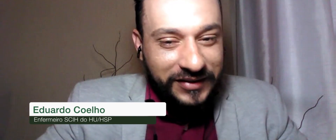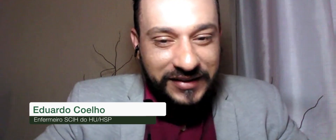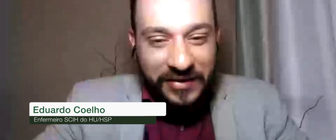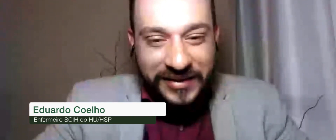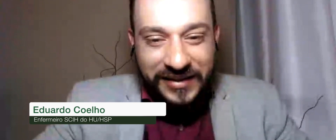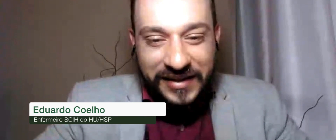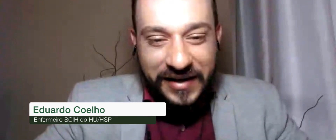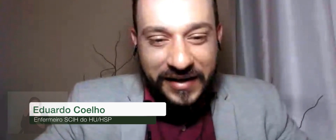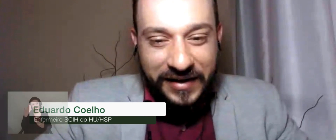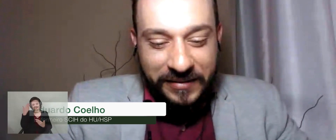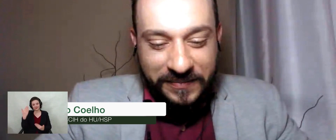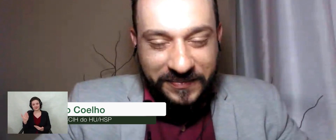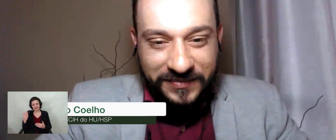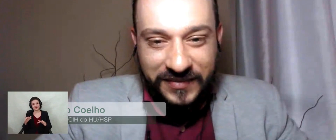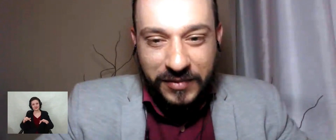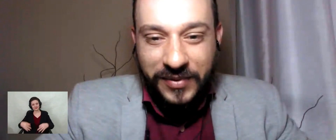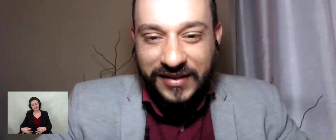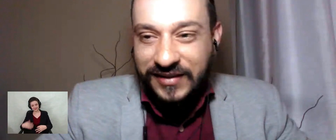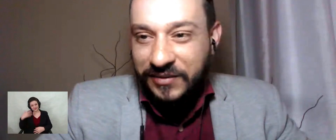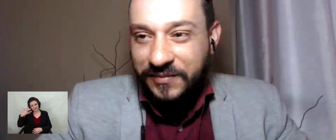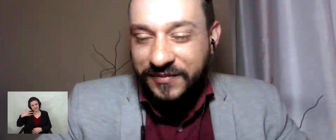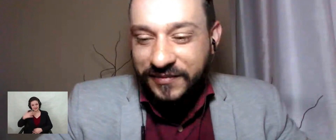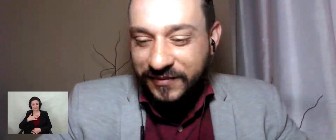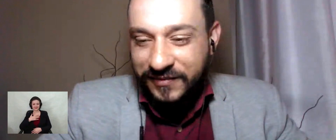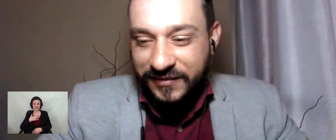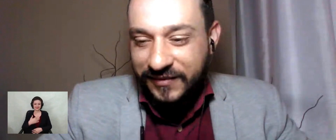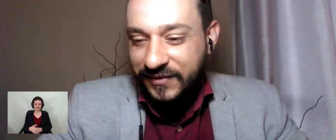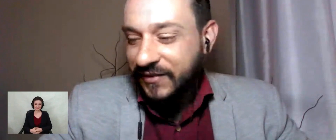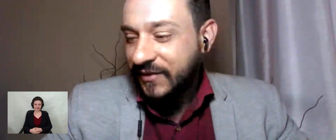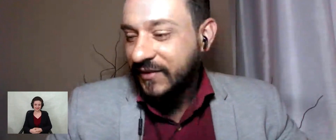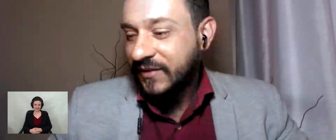obrigado, e eu encerro aqui a minha apresentação.